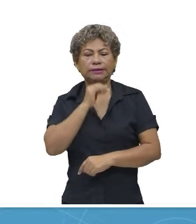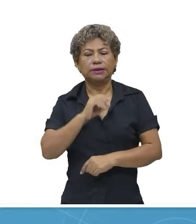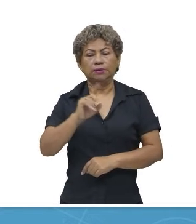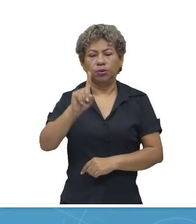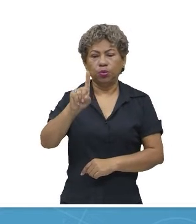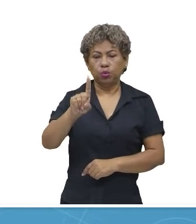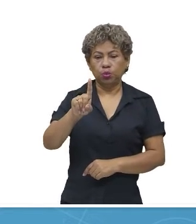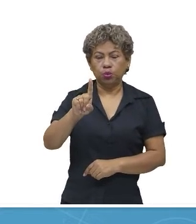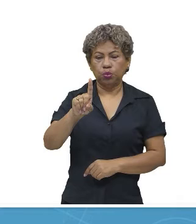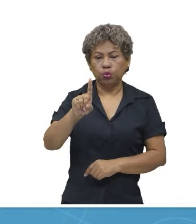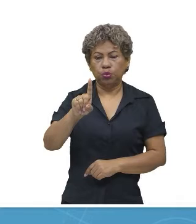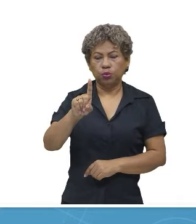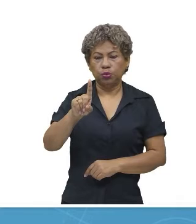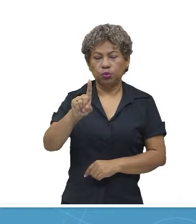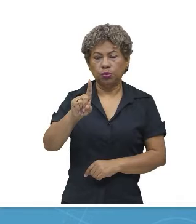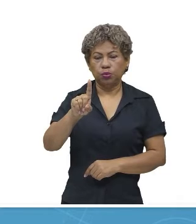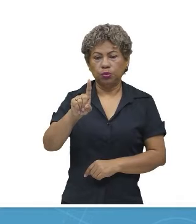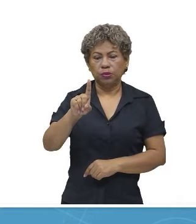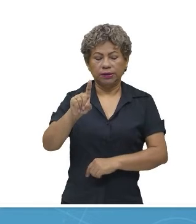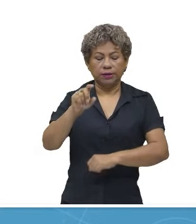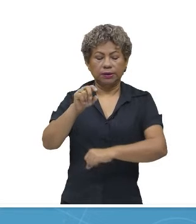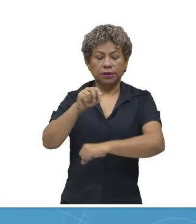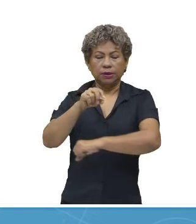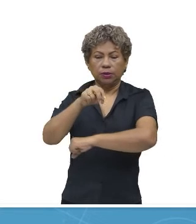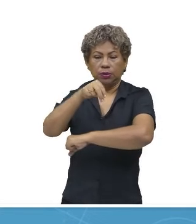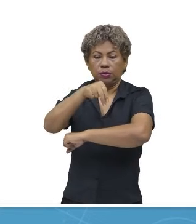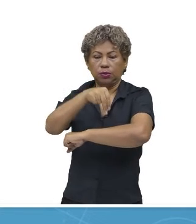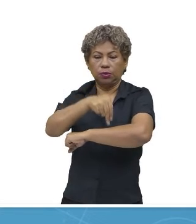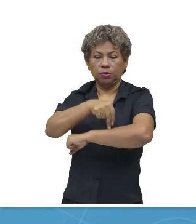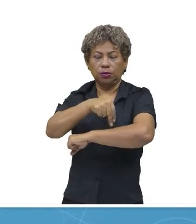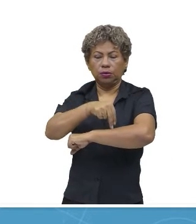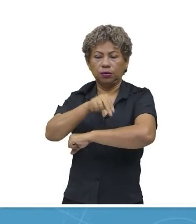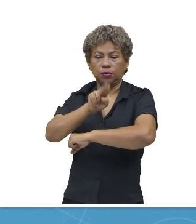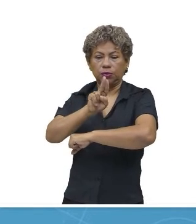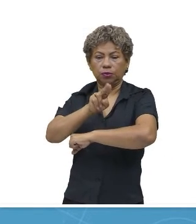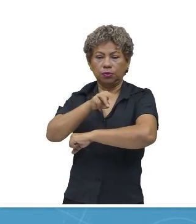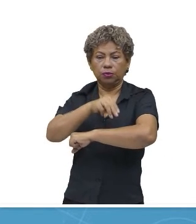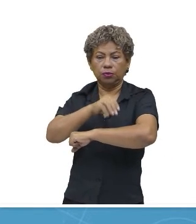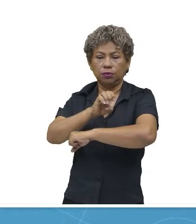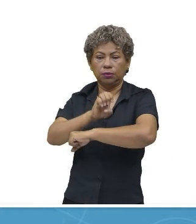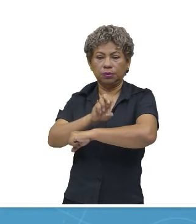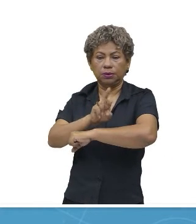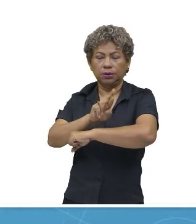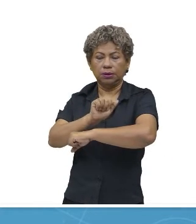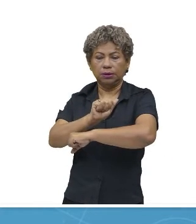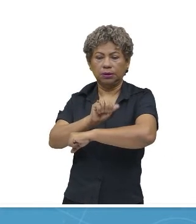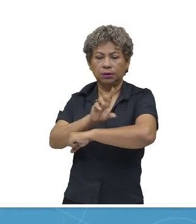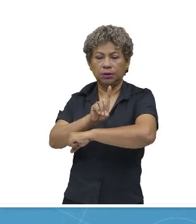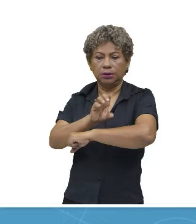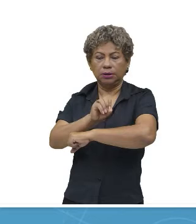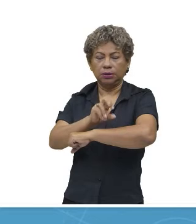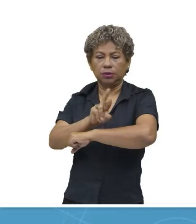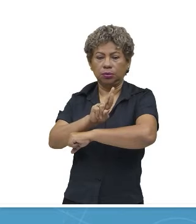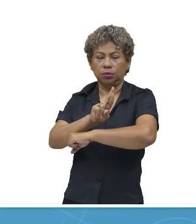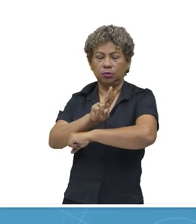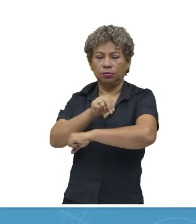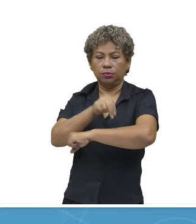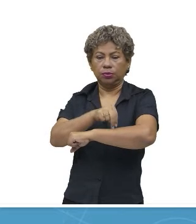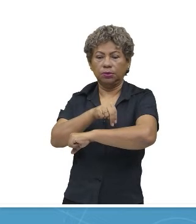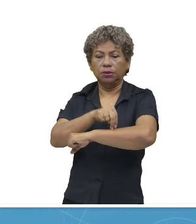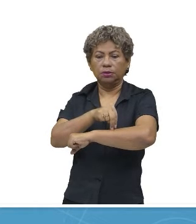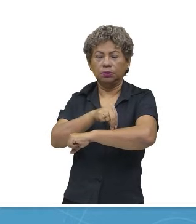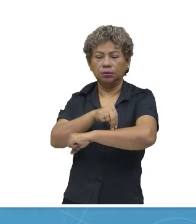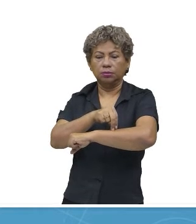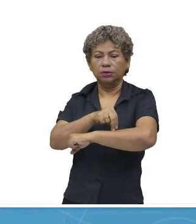a ser aqui o denominador. Só que quando ele vem aqui para a parte de baixo da fração, o sinal